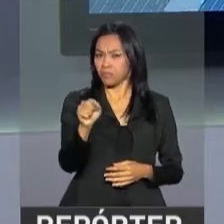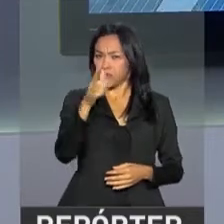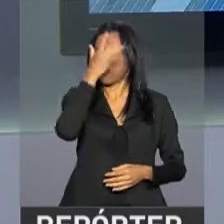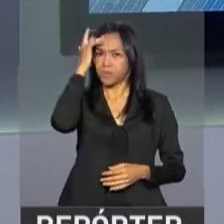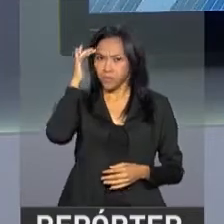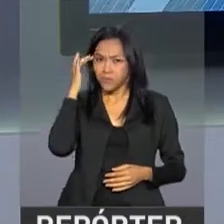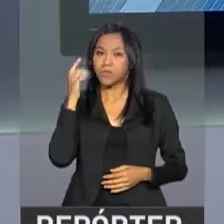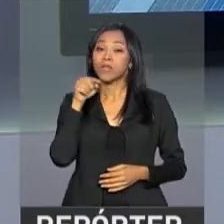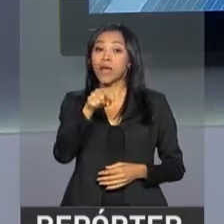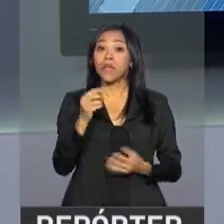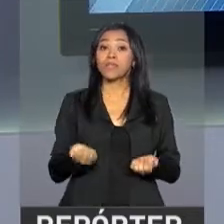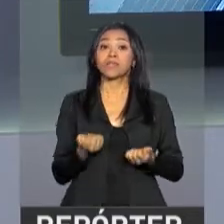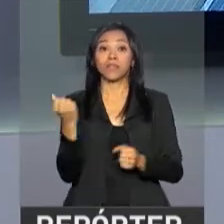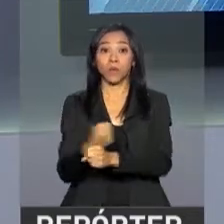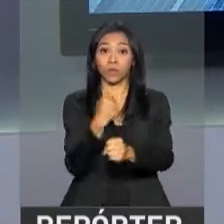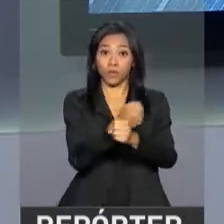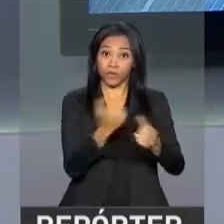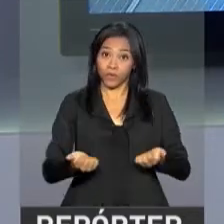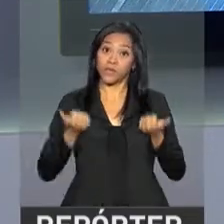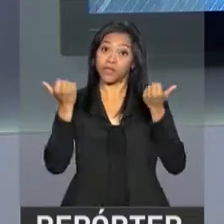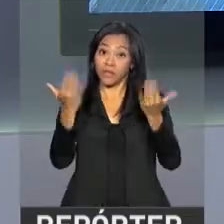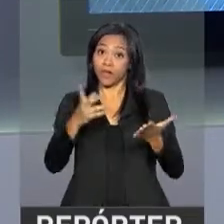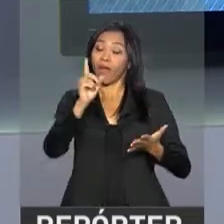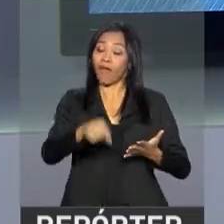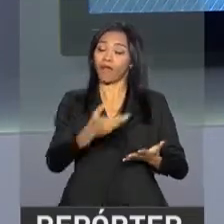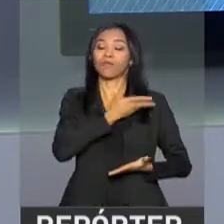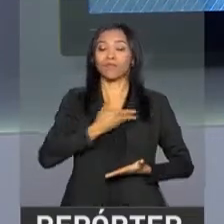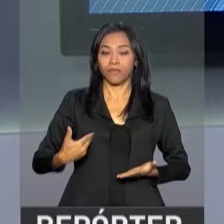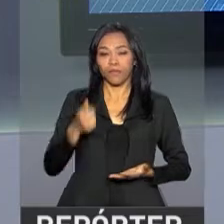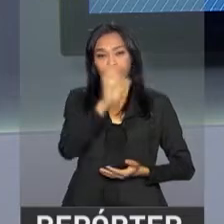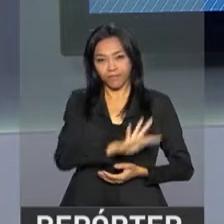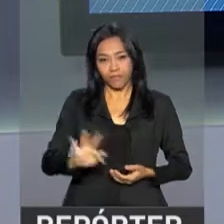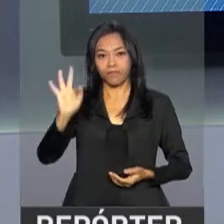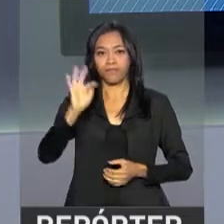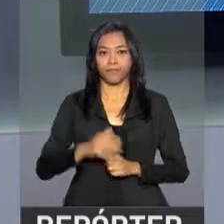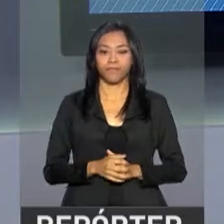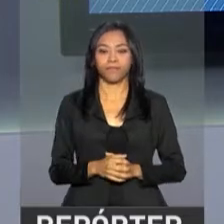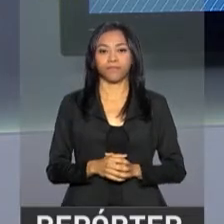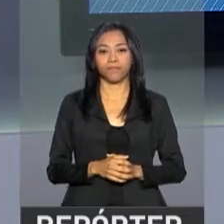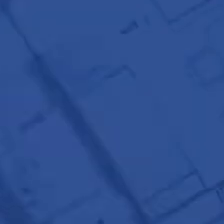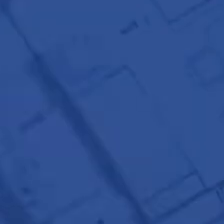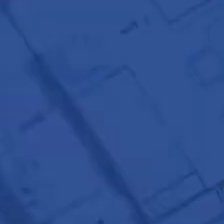dessa obra faz parte do programa agora é avançar do governo federal